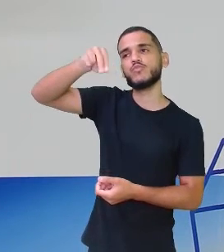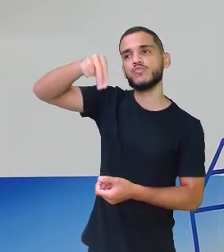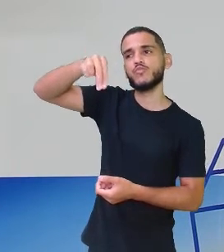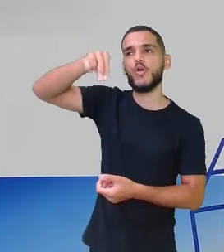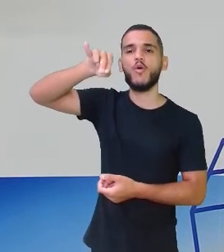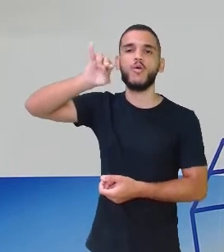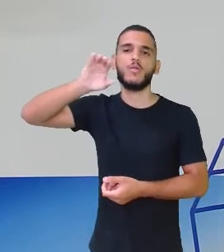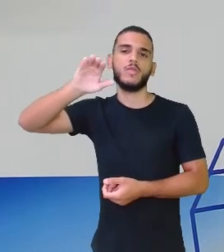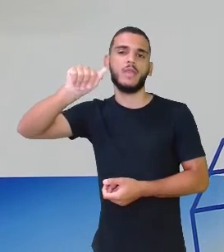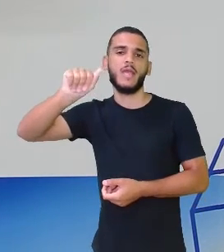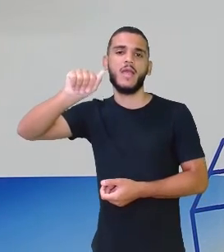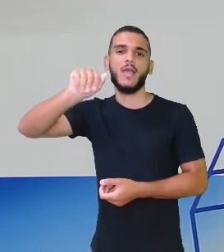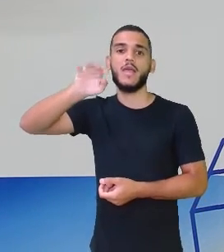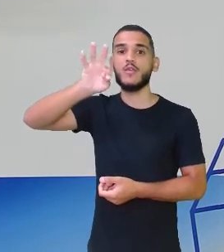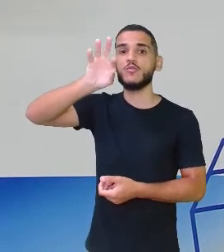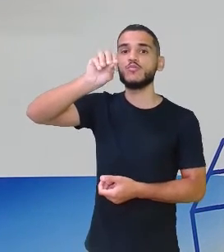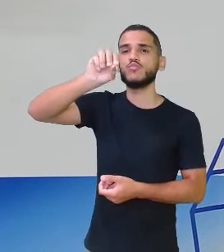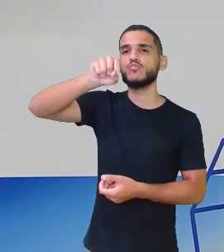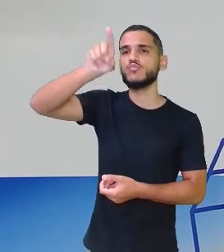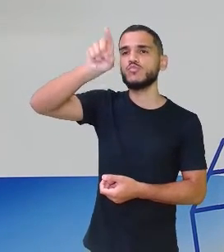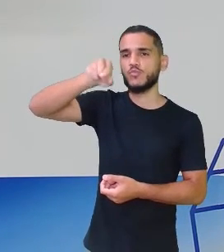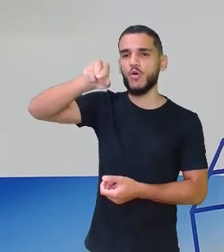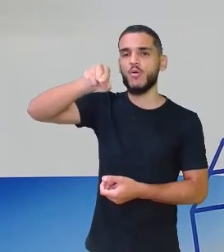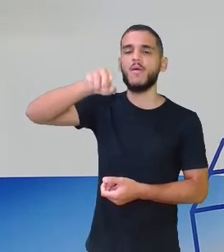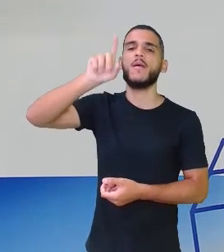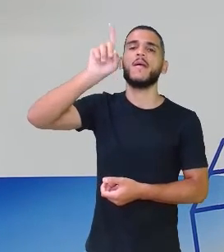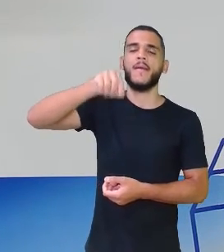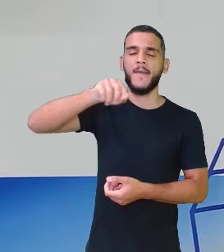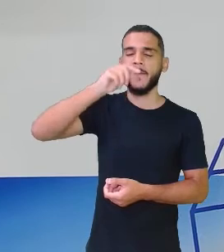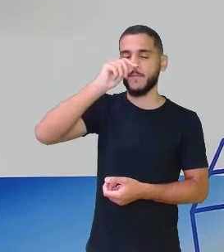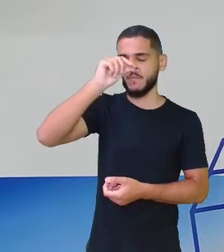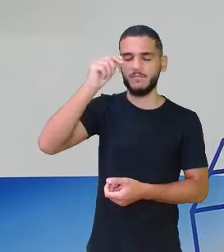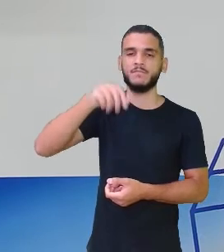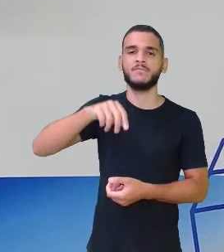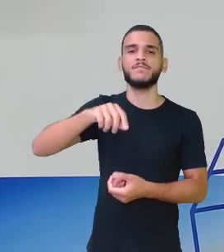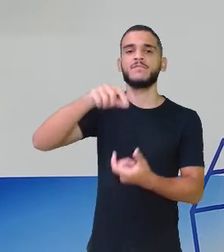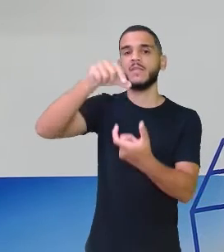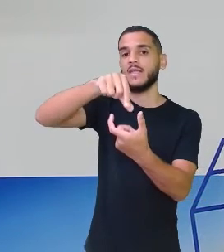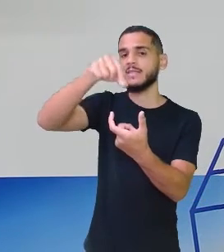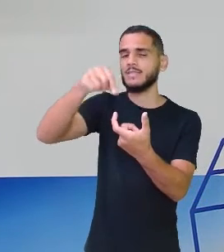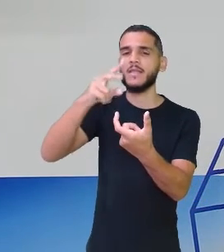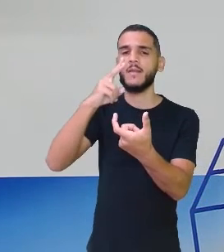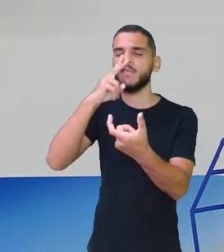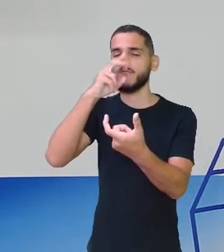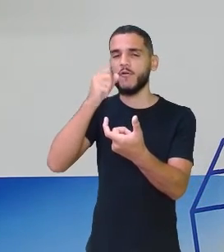sílaba mais forte. É a minha sílaba tônica. Fácil